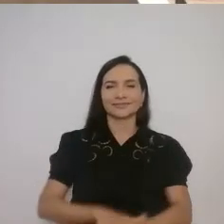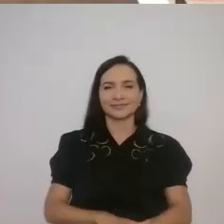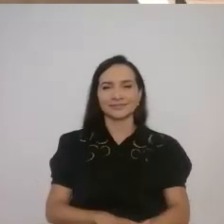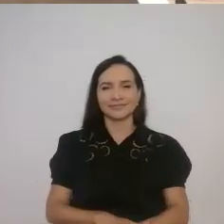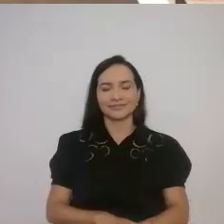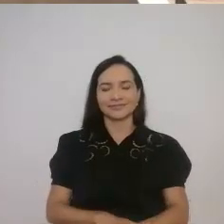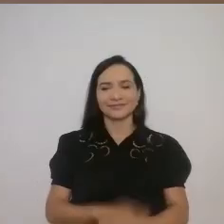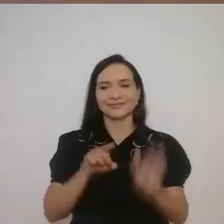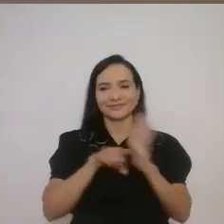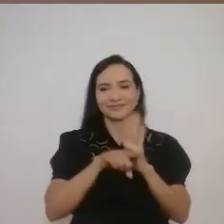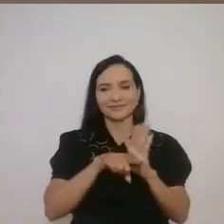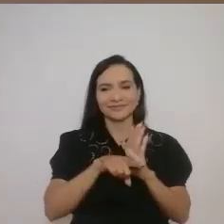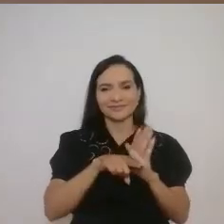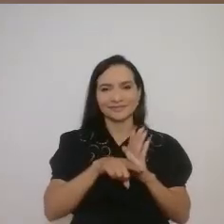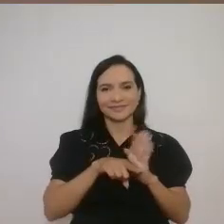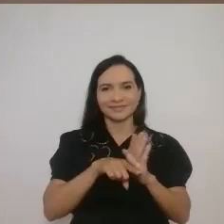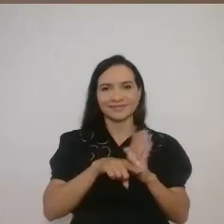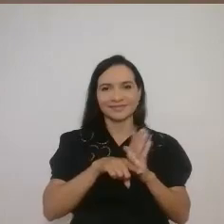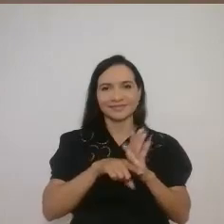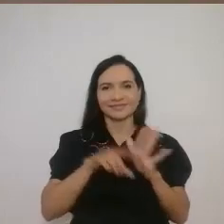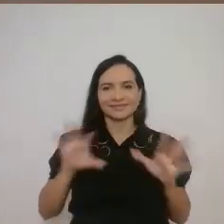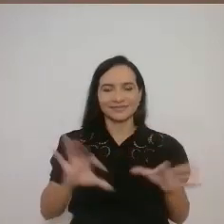Em conjunto com Vossa Excelência.